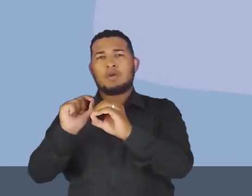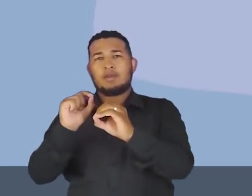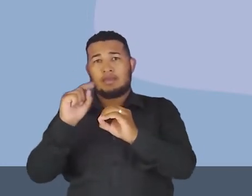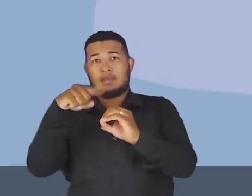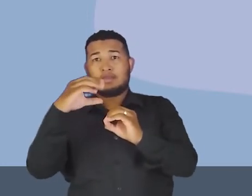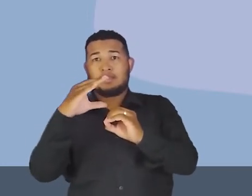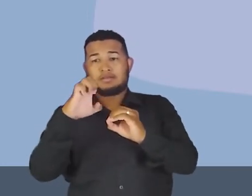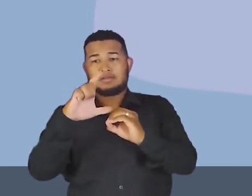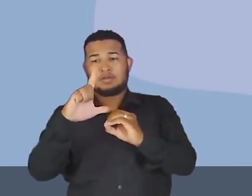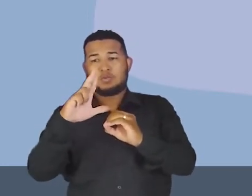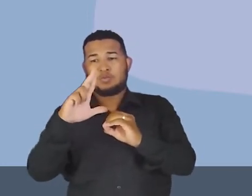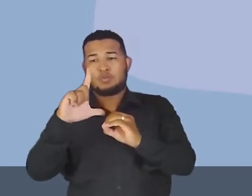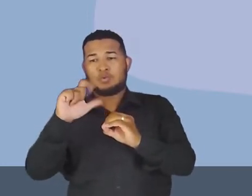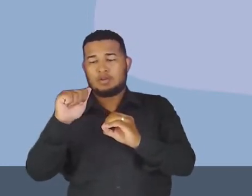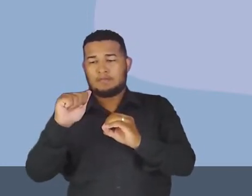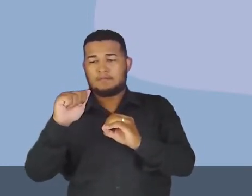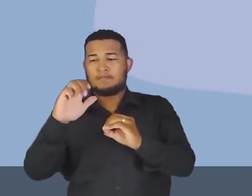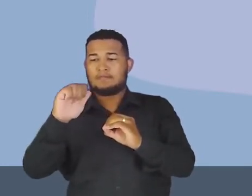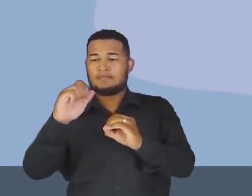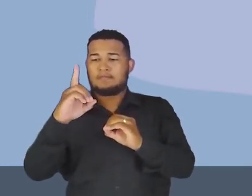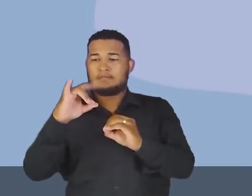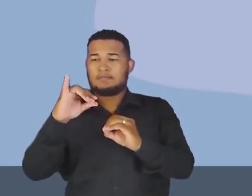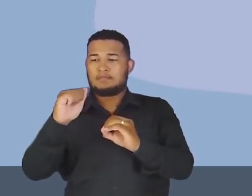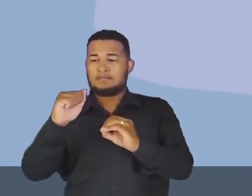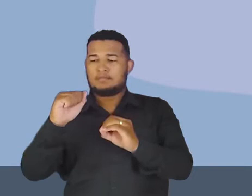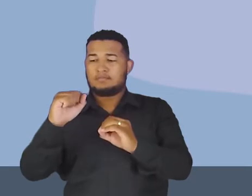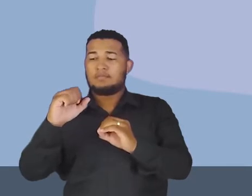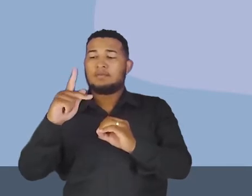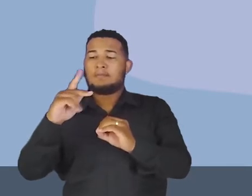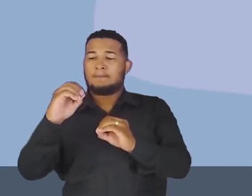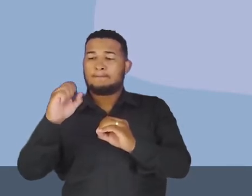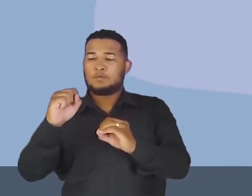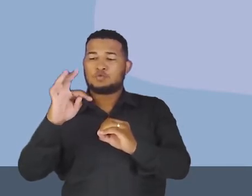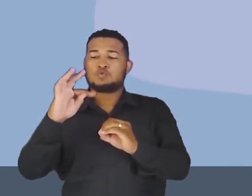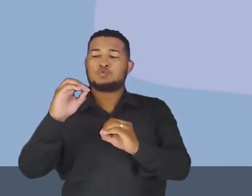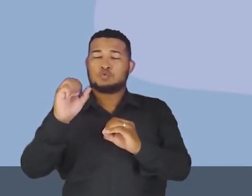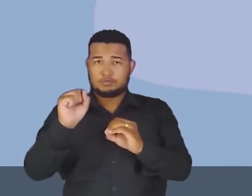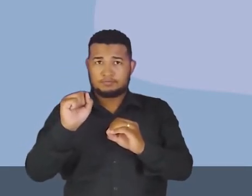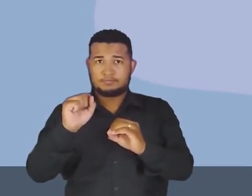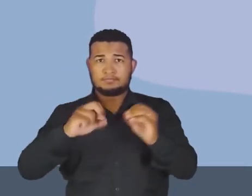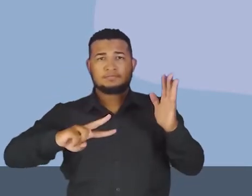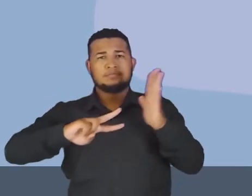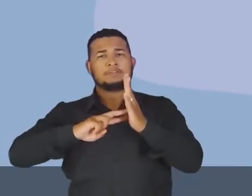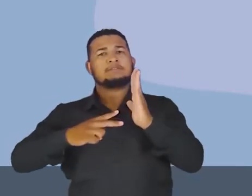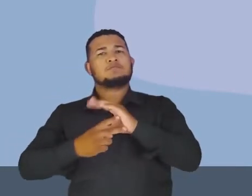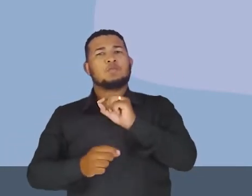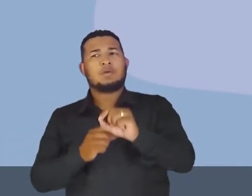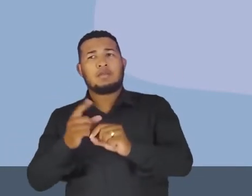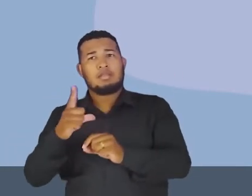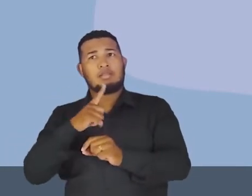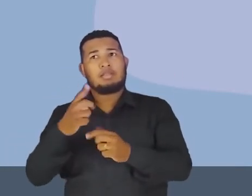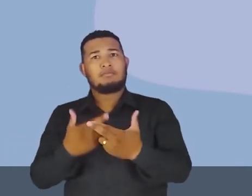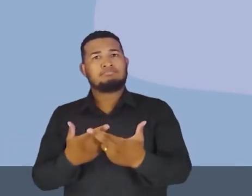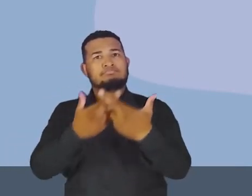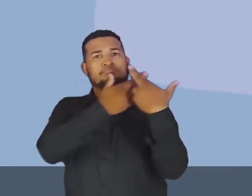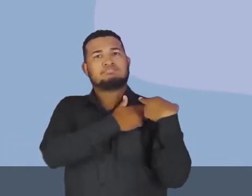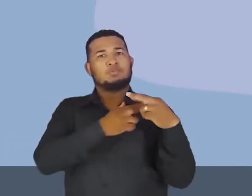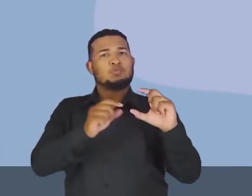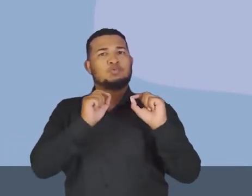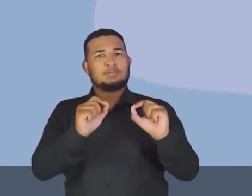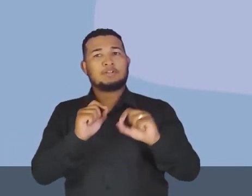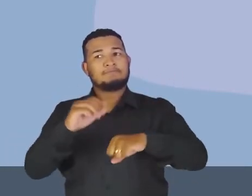são chamadas de adipócitos, certo? Adipócitos, presta muita atenção, são células, né, que são